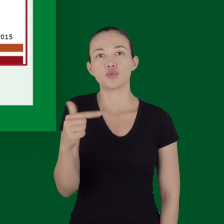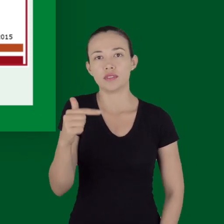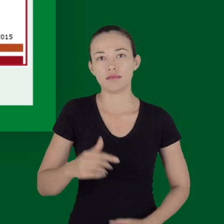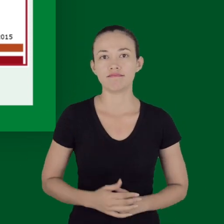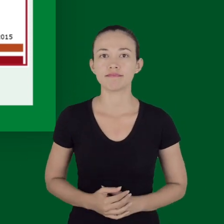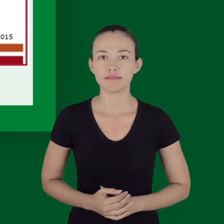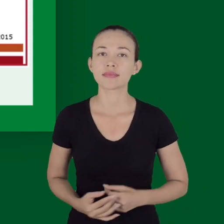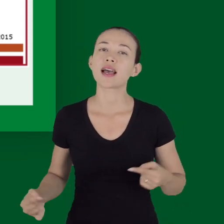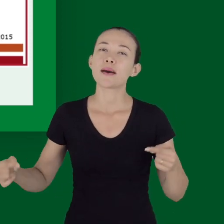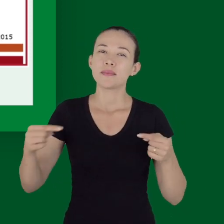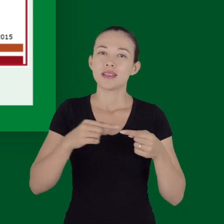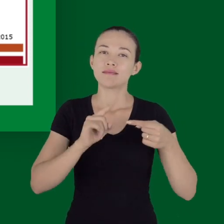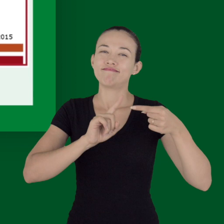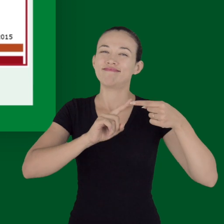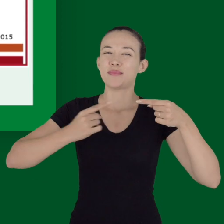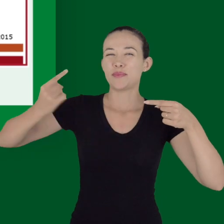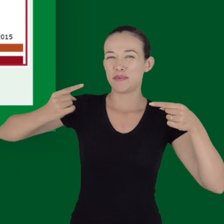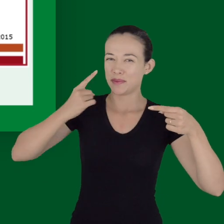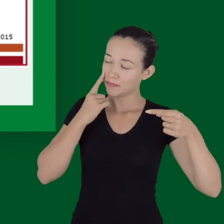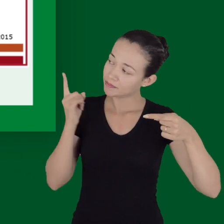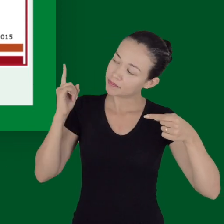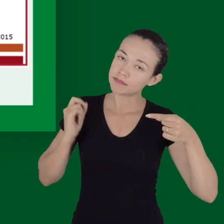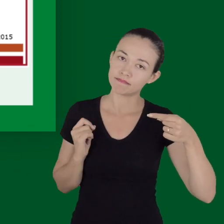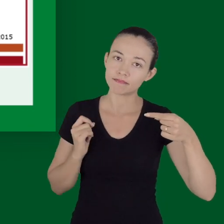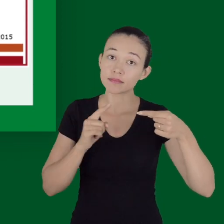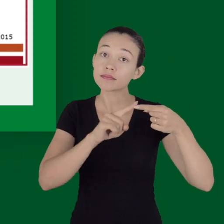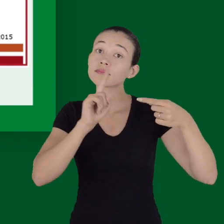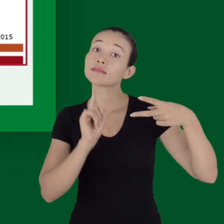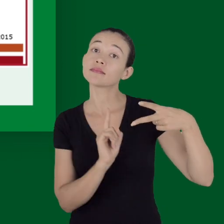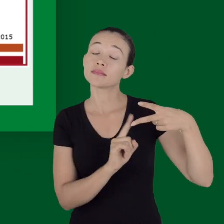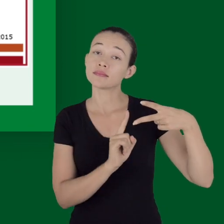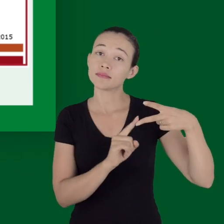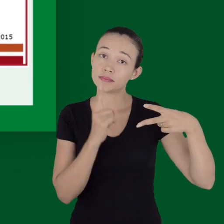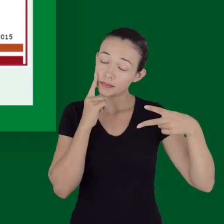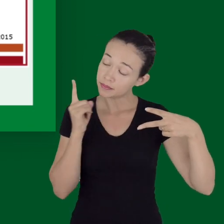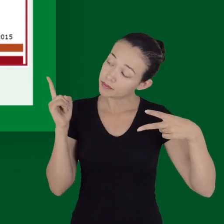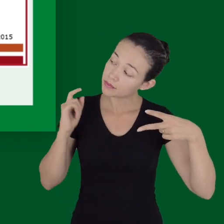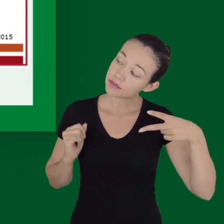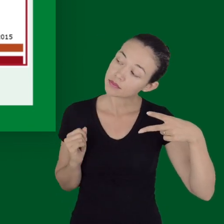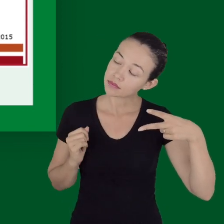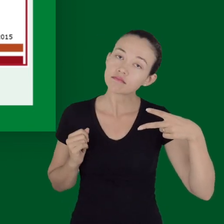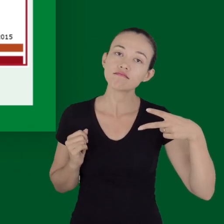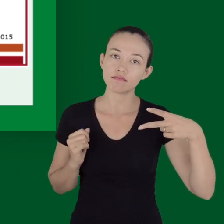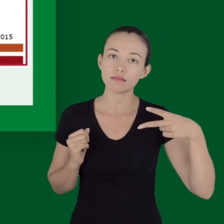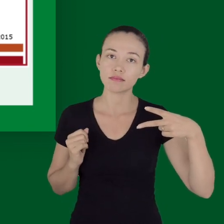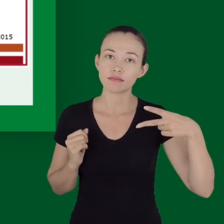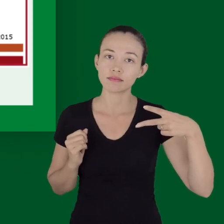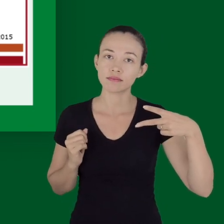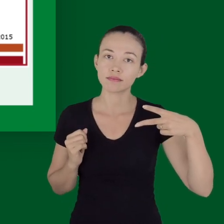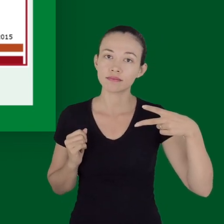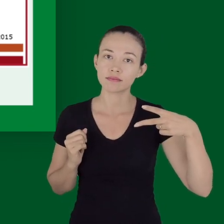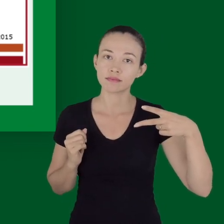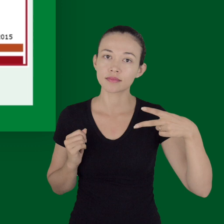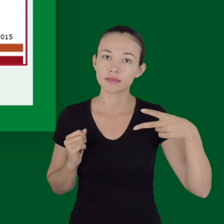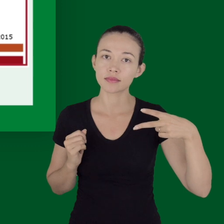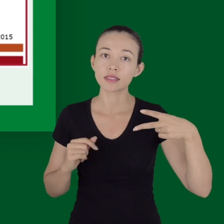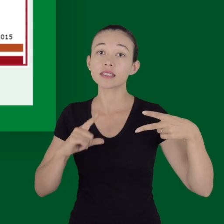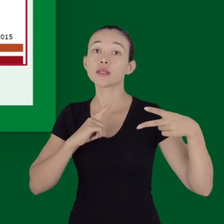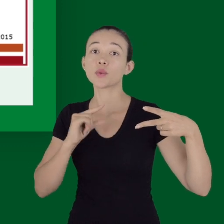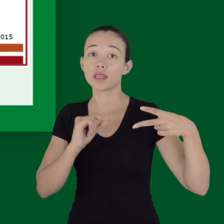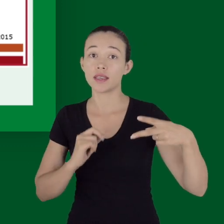que ocorre o MOBITS 1. A diferença no MOBITS 2 é porque não existe esse alargamento do PR,